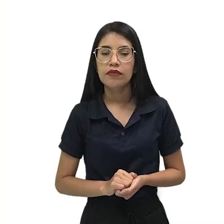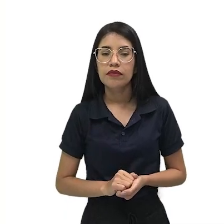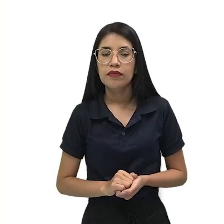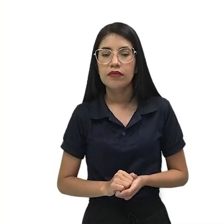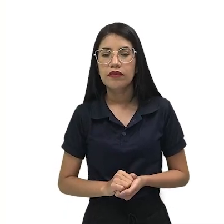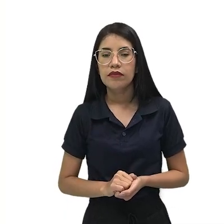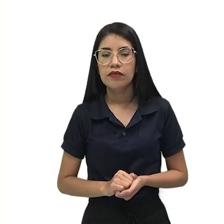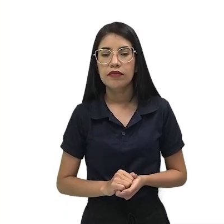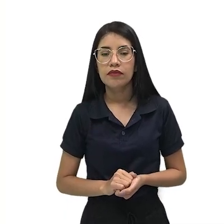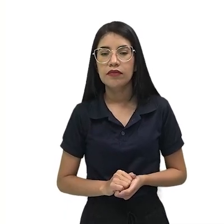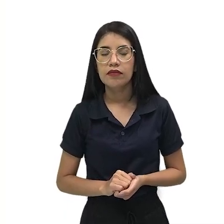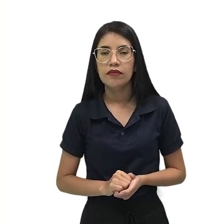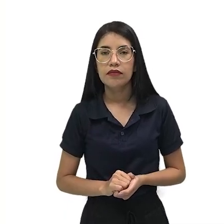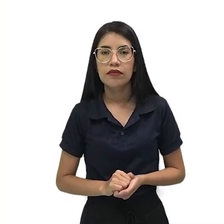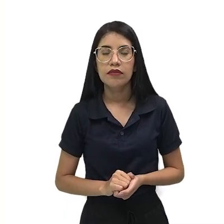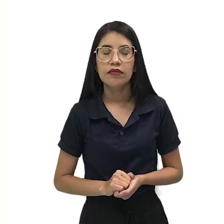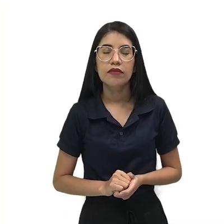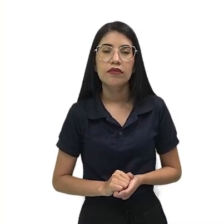352,